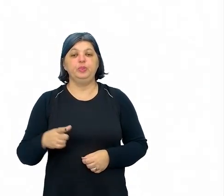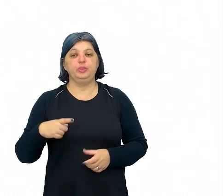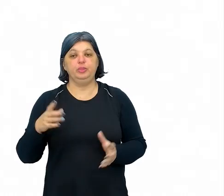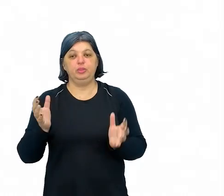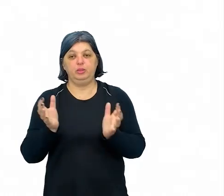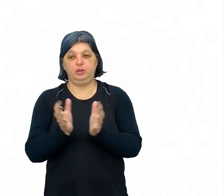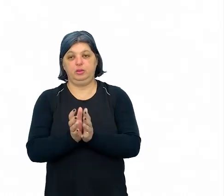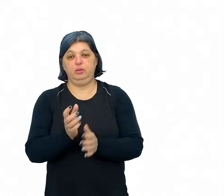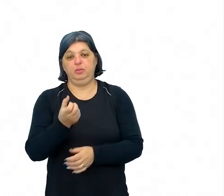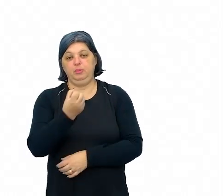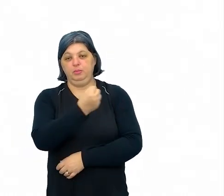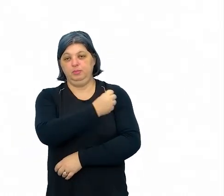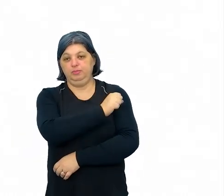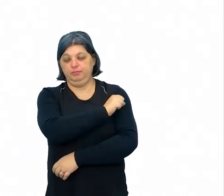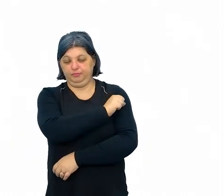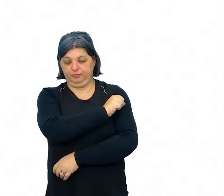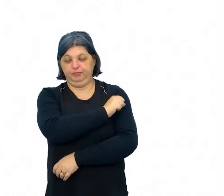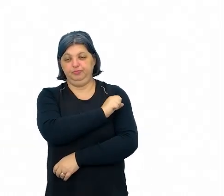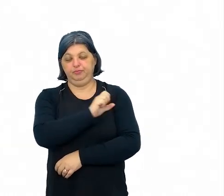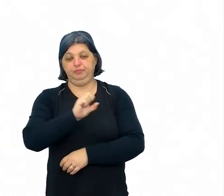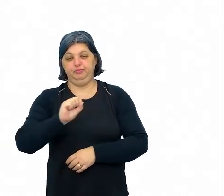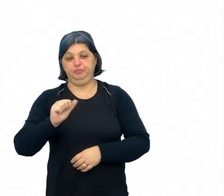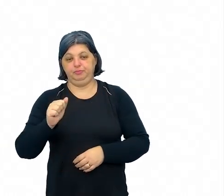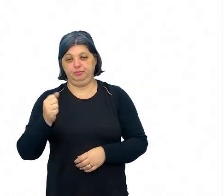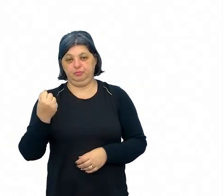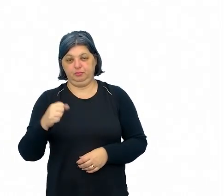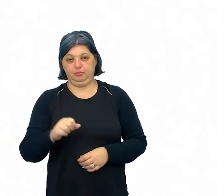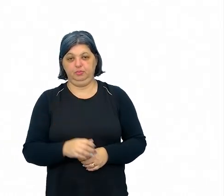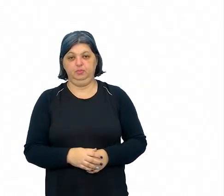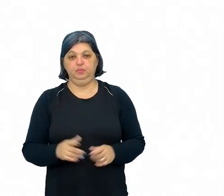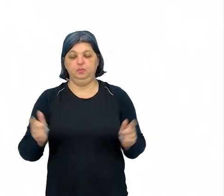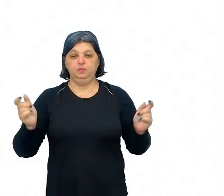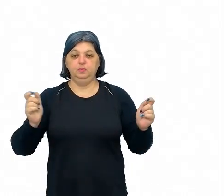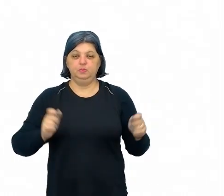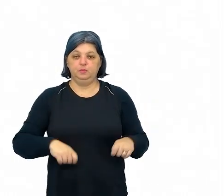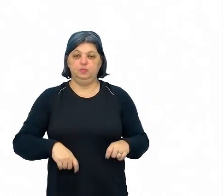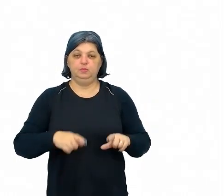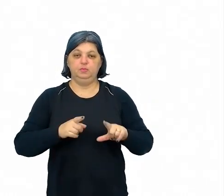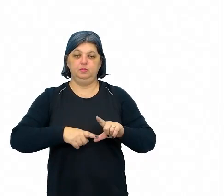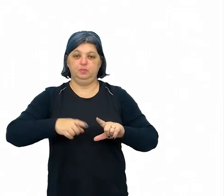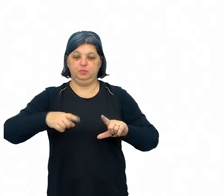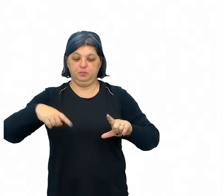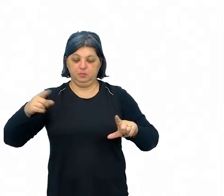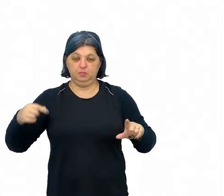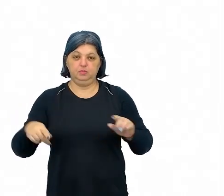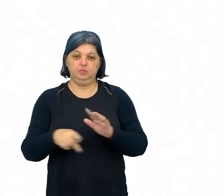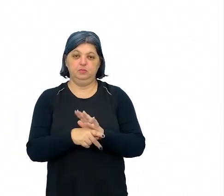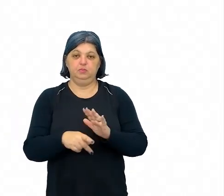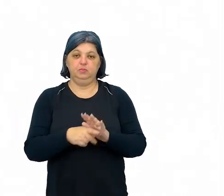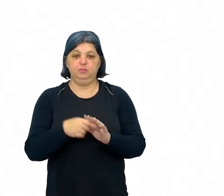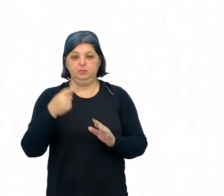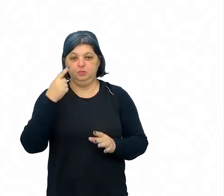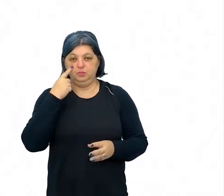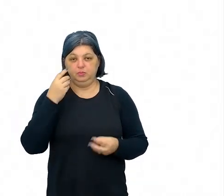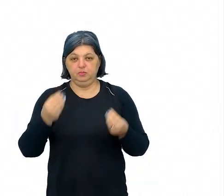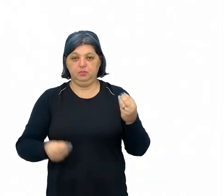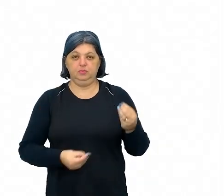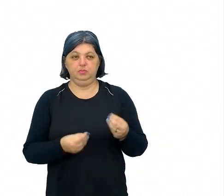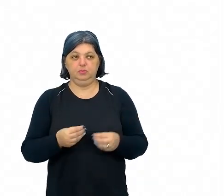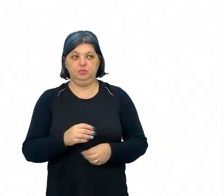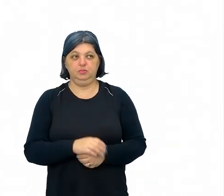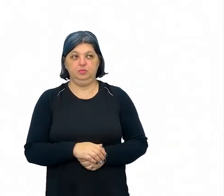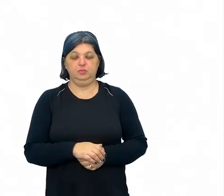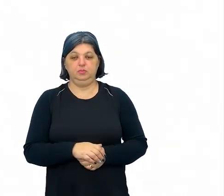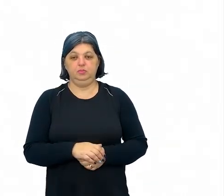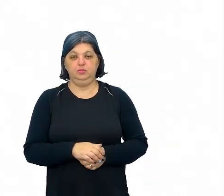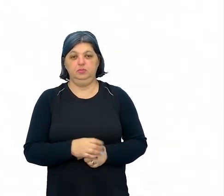lá na SA8, que é probabilidade estatística, que ele vai trabalhar com o princípio multiplicativo da contagem, tá?